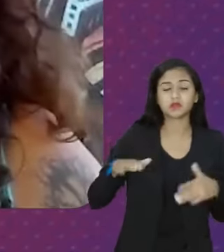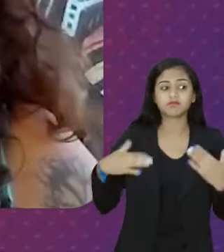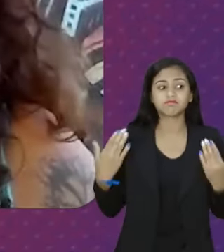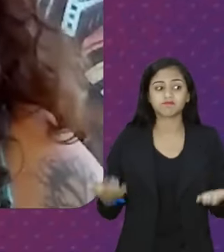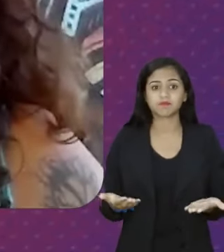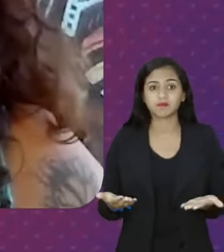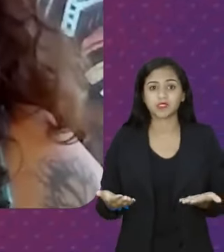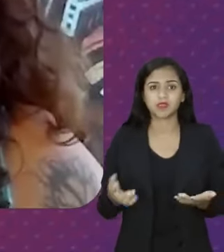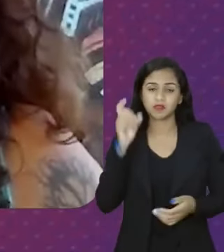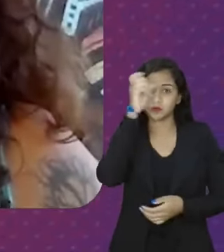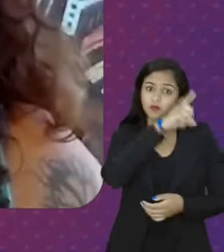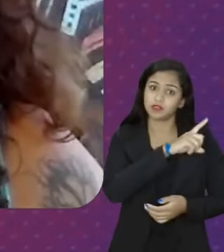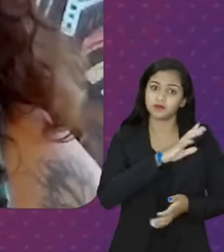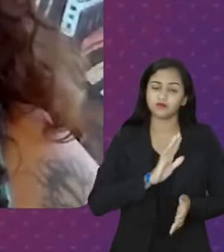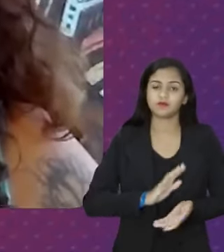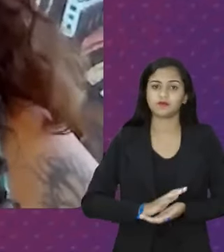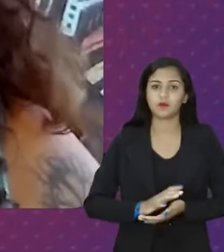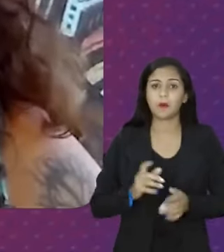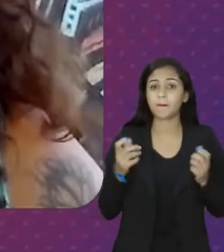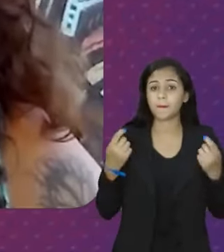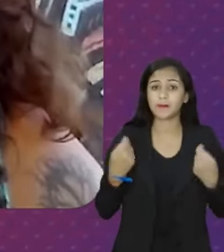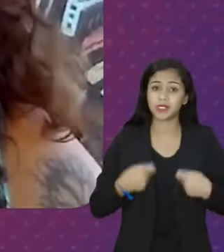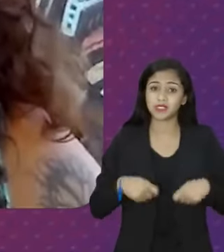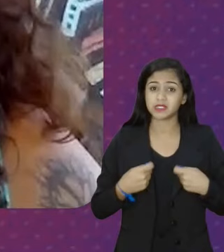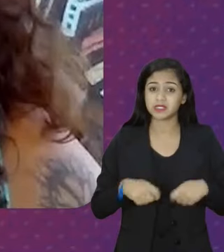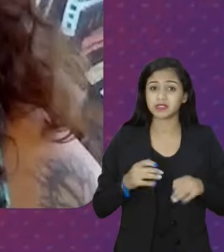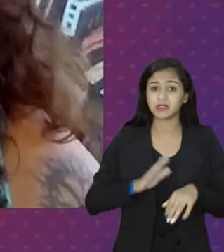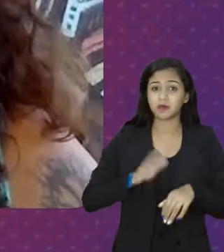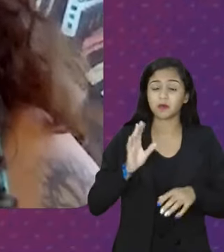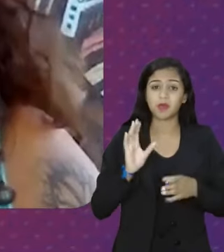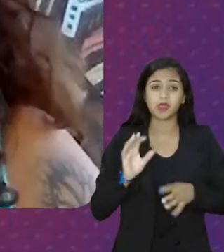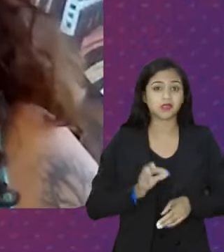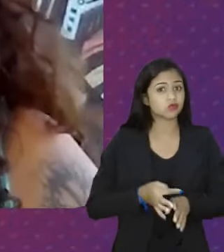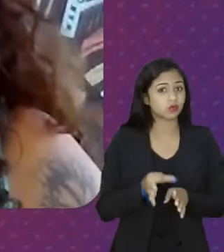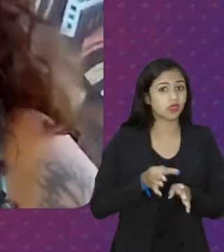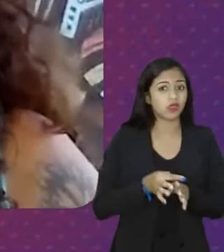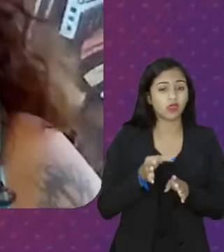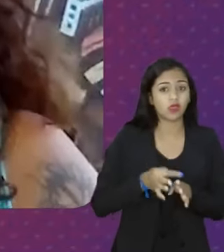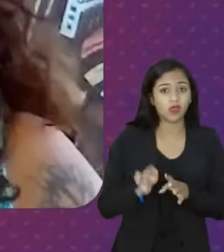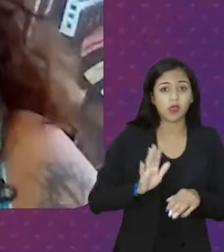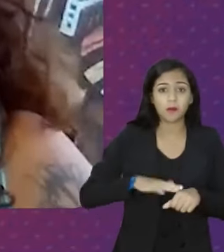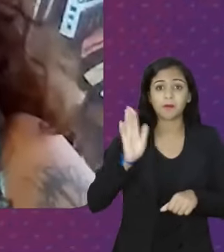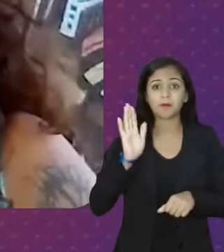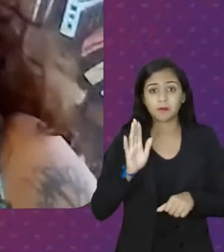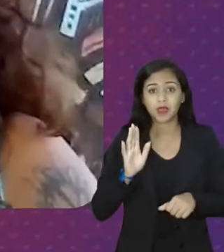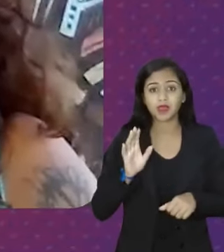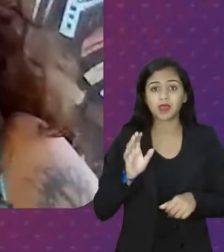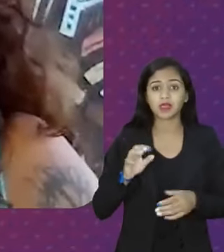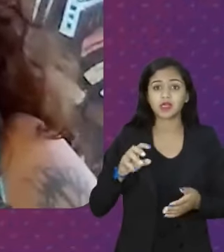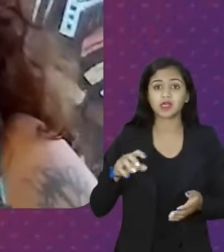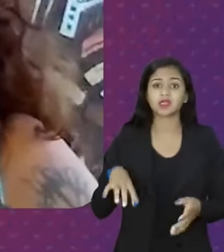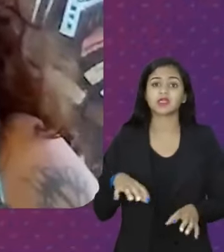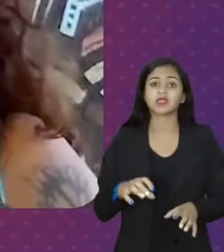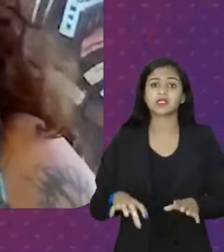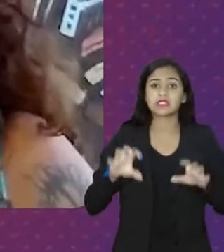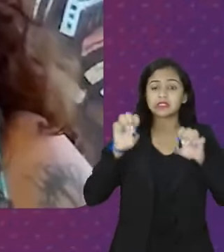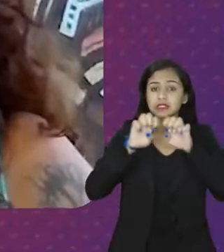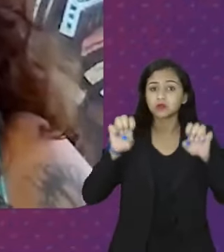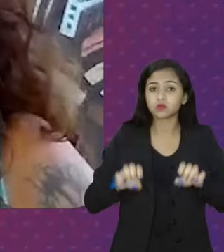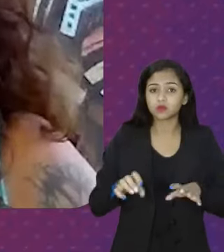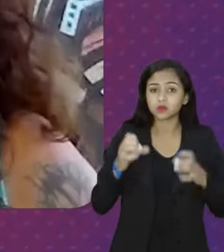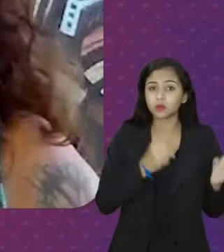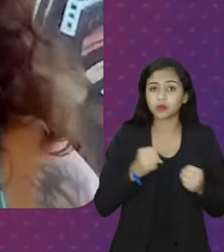é difícil, né? A gente precisaria de mais conselhos, né? Mas mais conselhos e mais estrutura do poder público